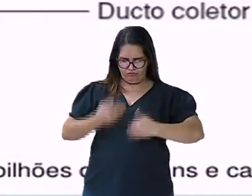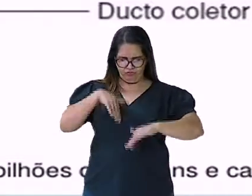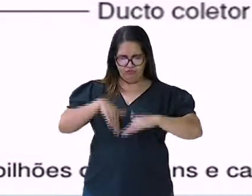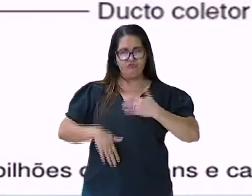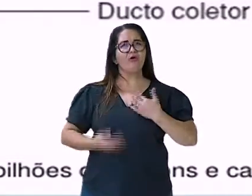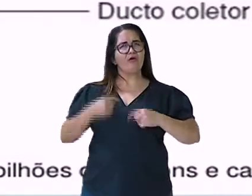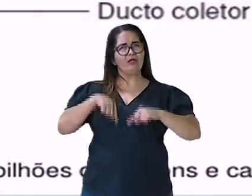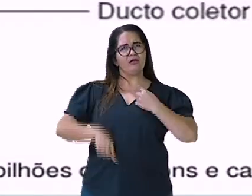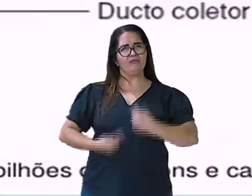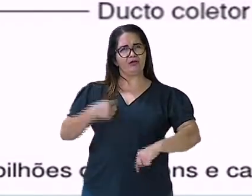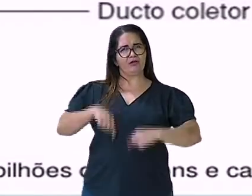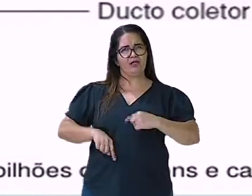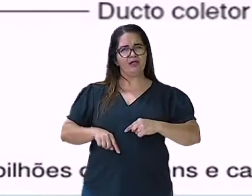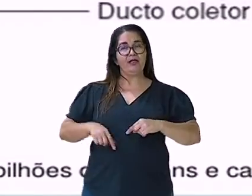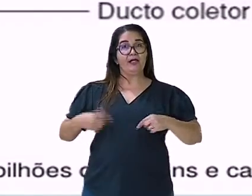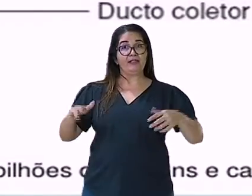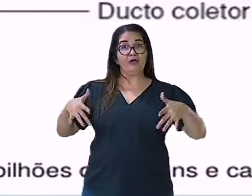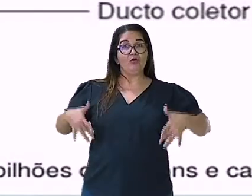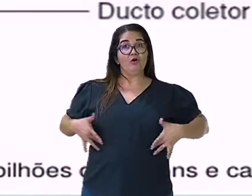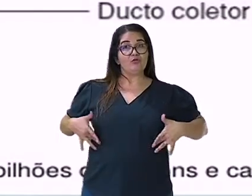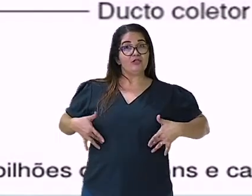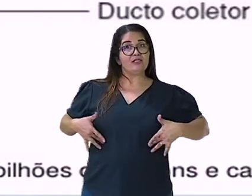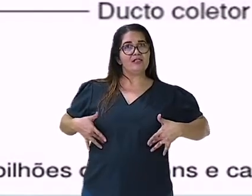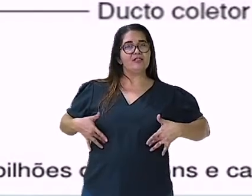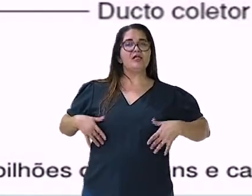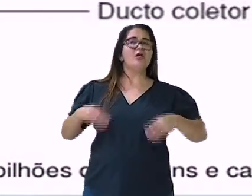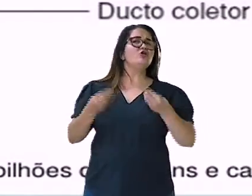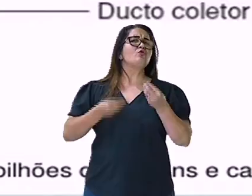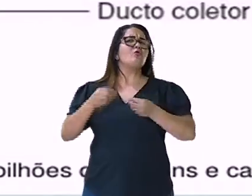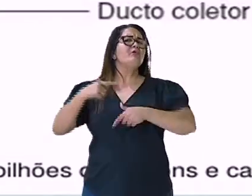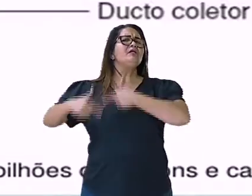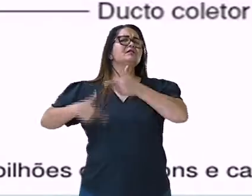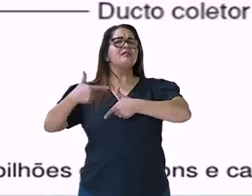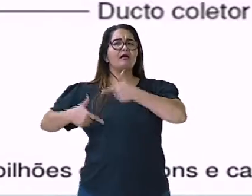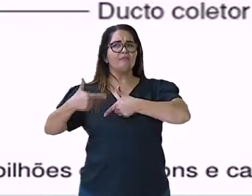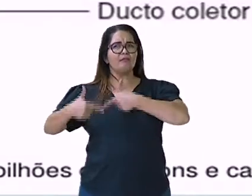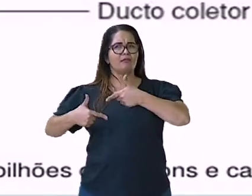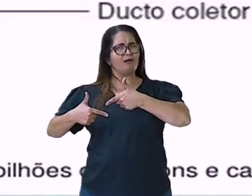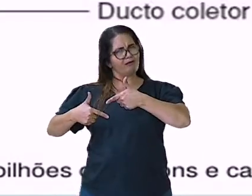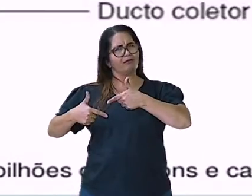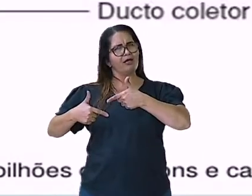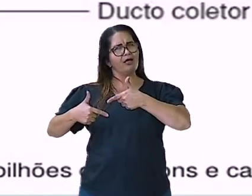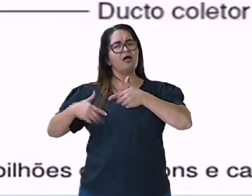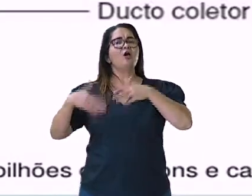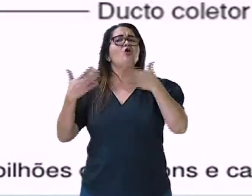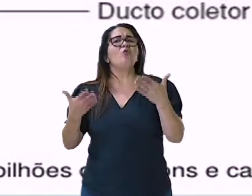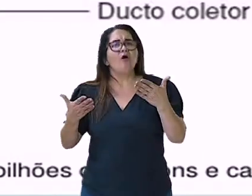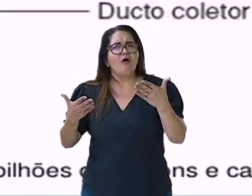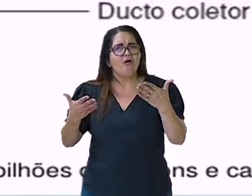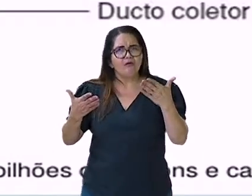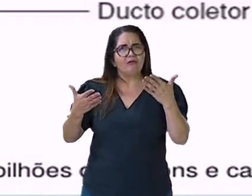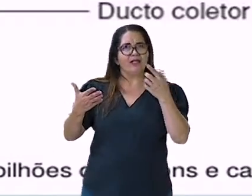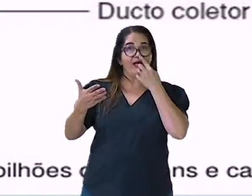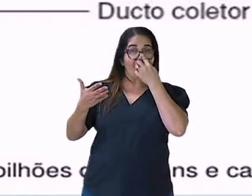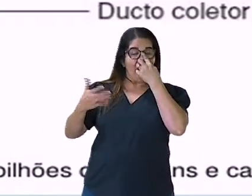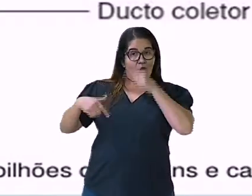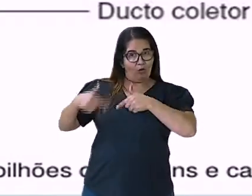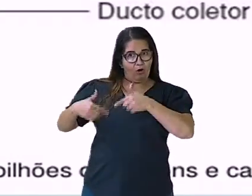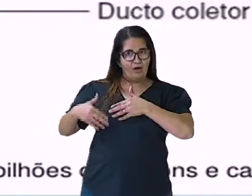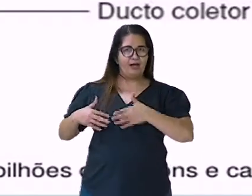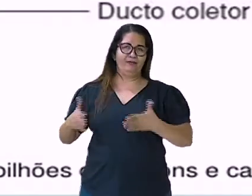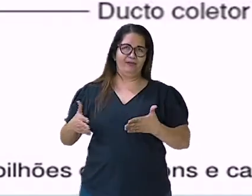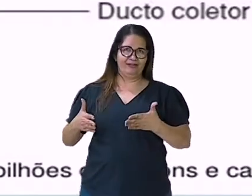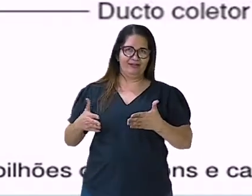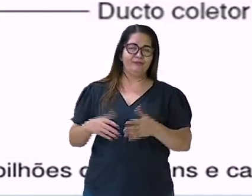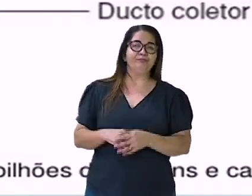veia renal, a ligação com o ureter, né? Tem um envoltório de um tecido conjuntivo